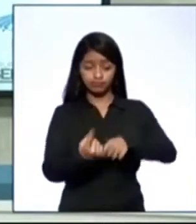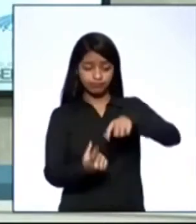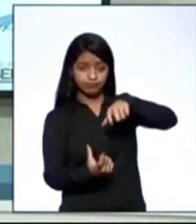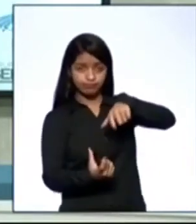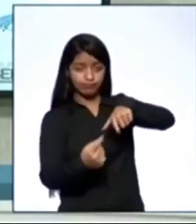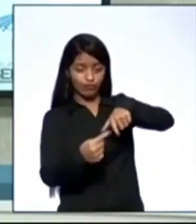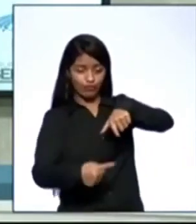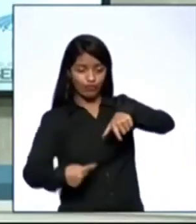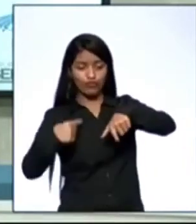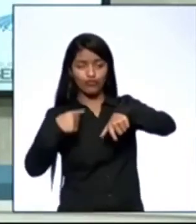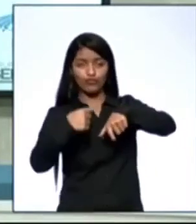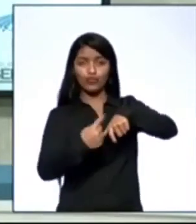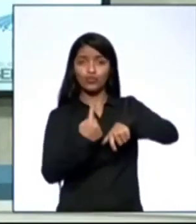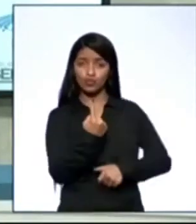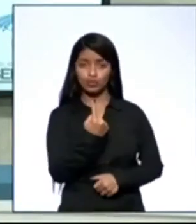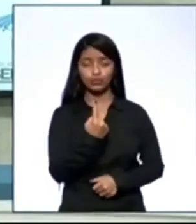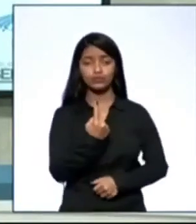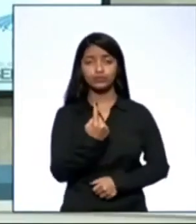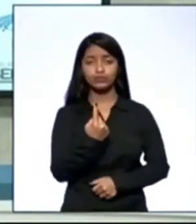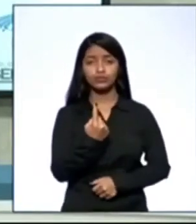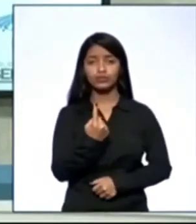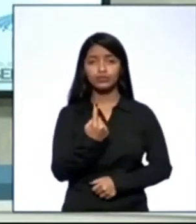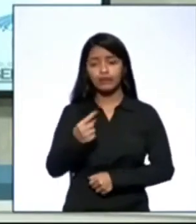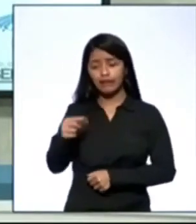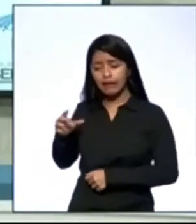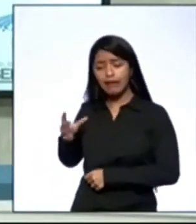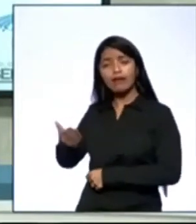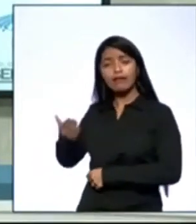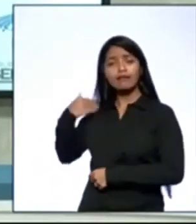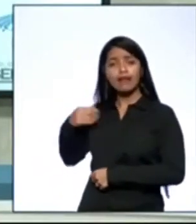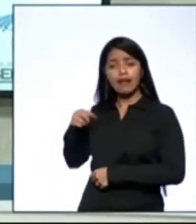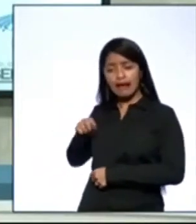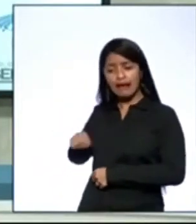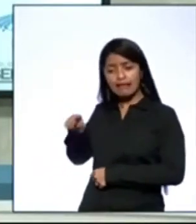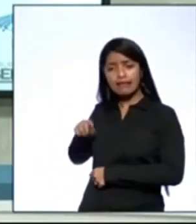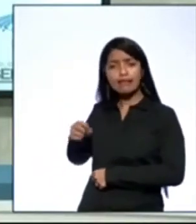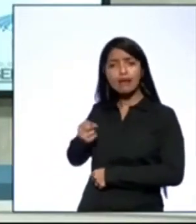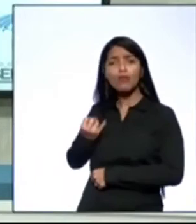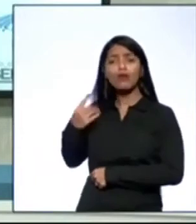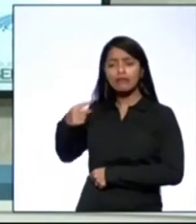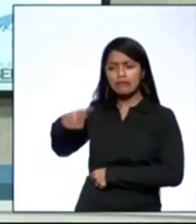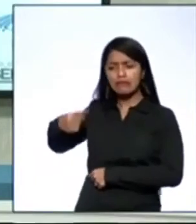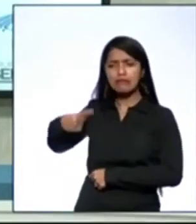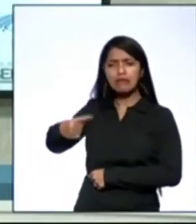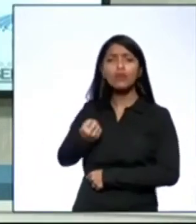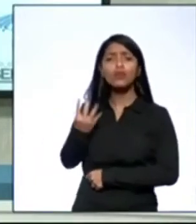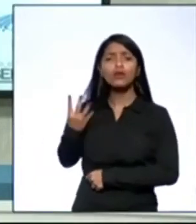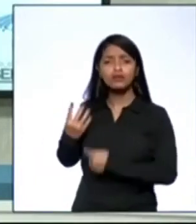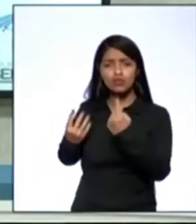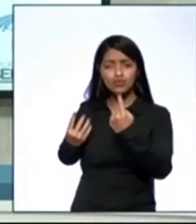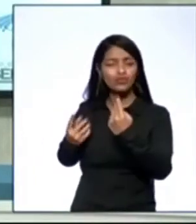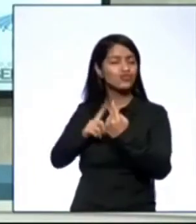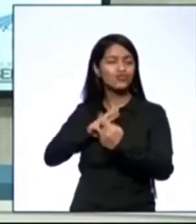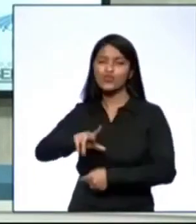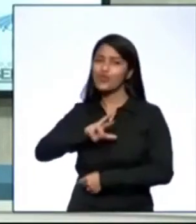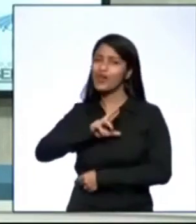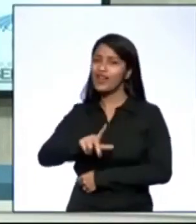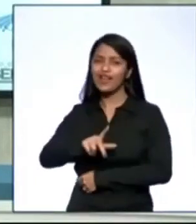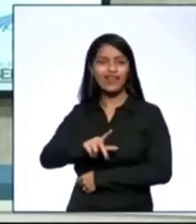volta. A catraca dá quantas voltas? A dá uma também. Não dá não. Não dá não. É um sistema de